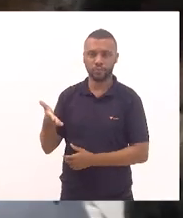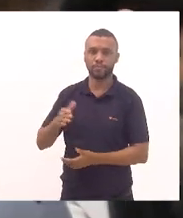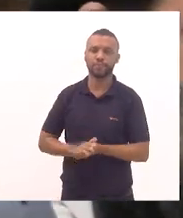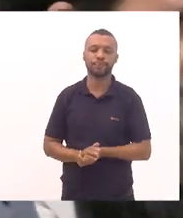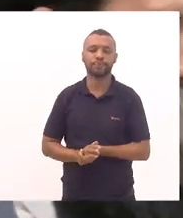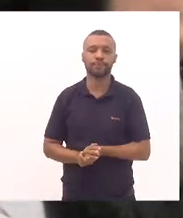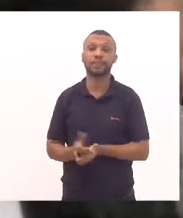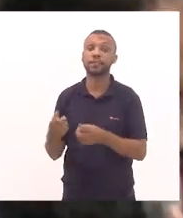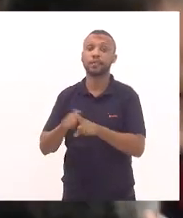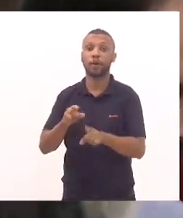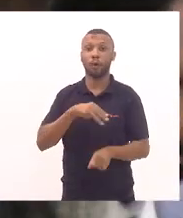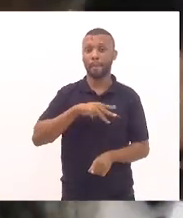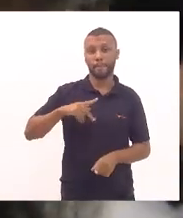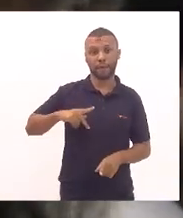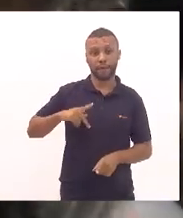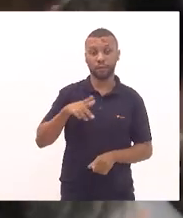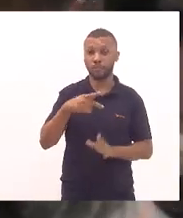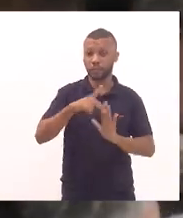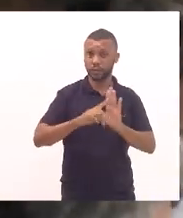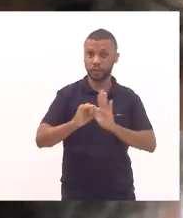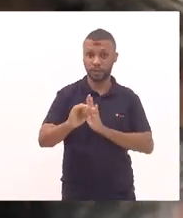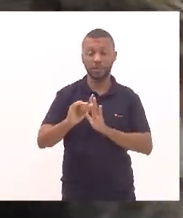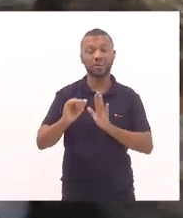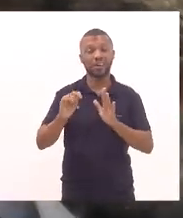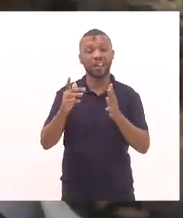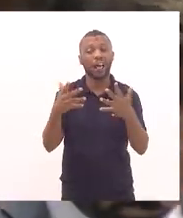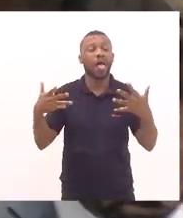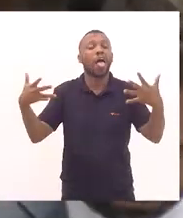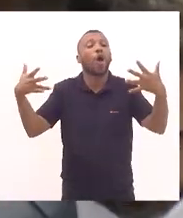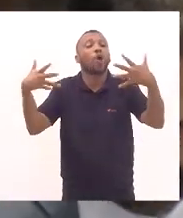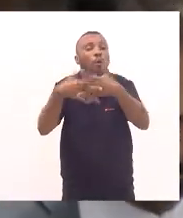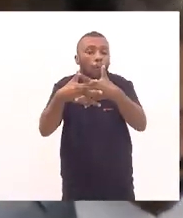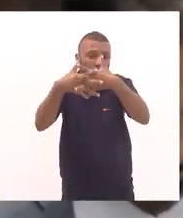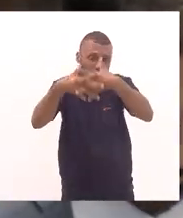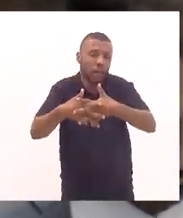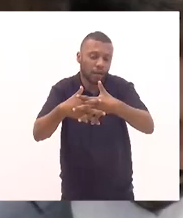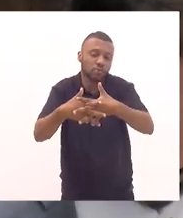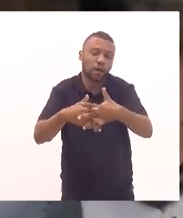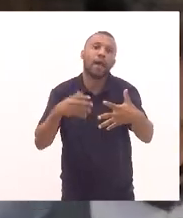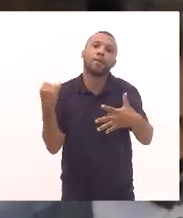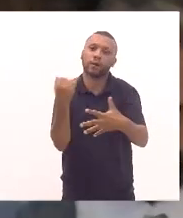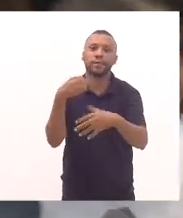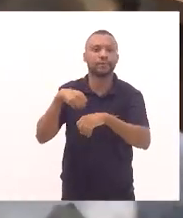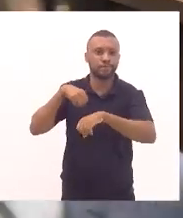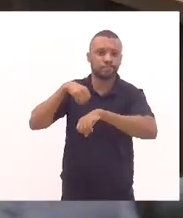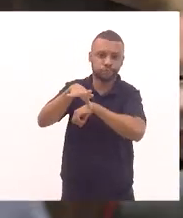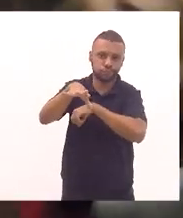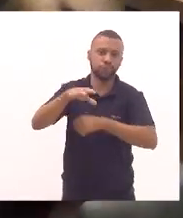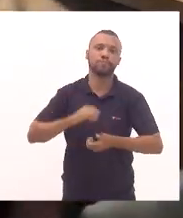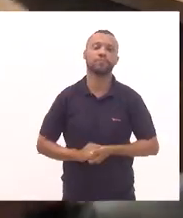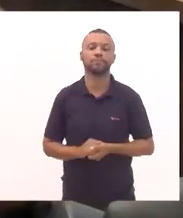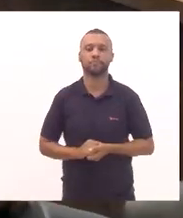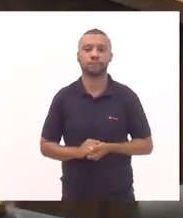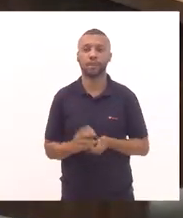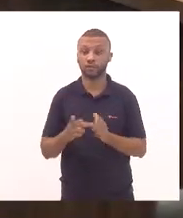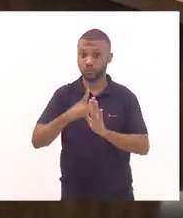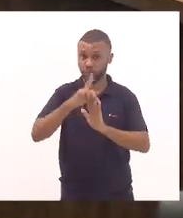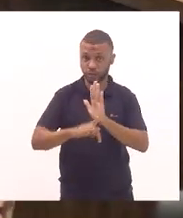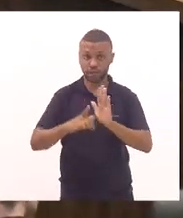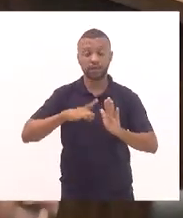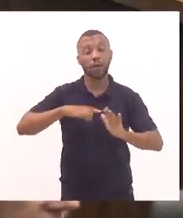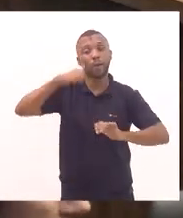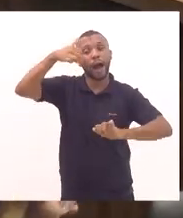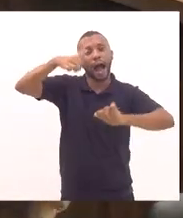Ministério Público. Então, é um projeto de lei complexo, e isso é importante ser dito. É um projeto que traz uma